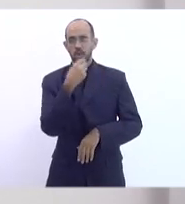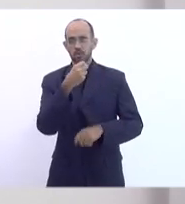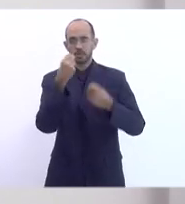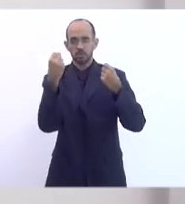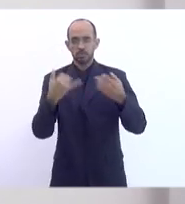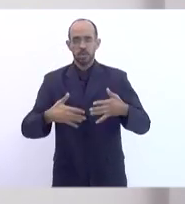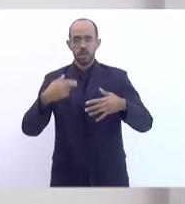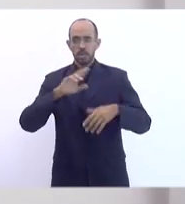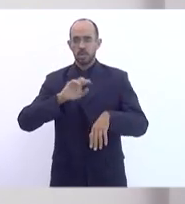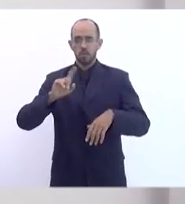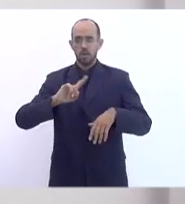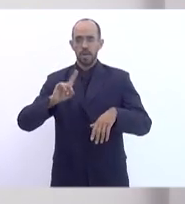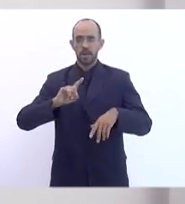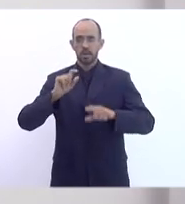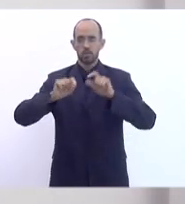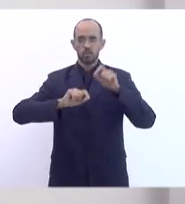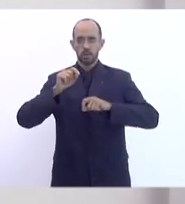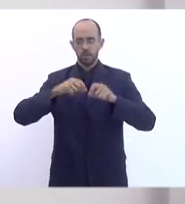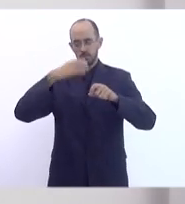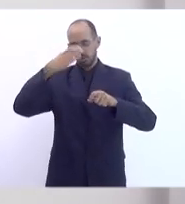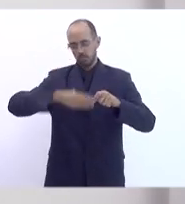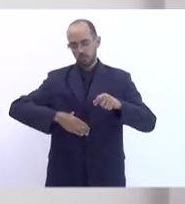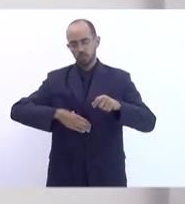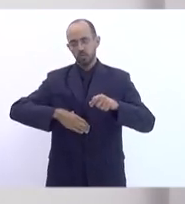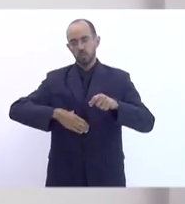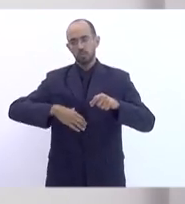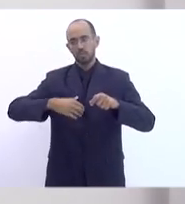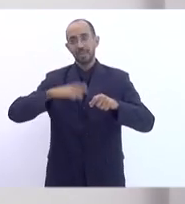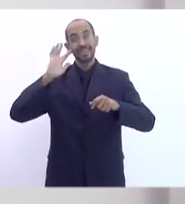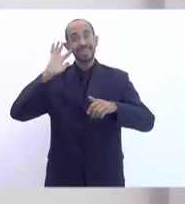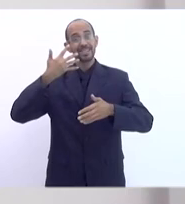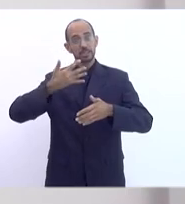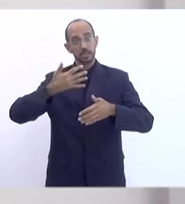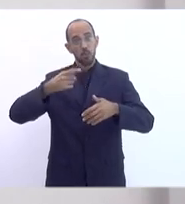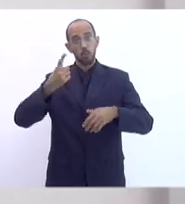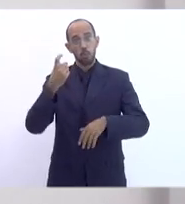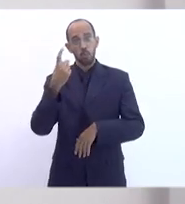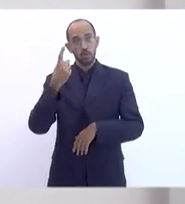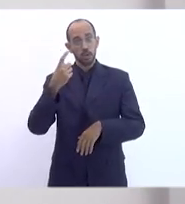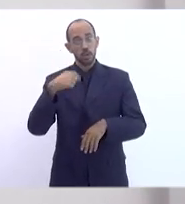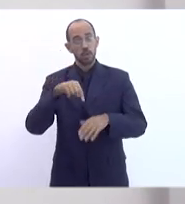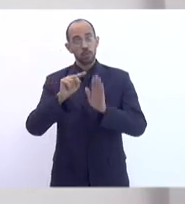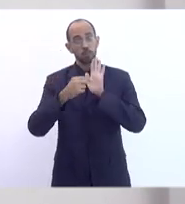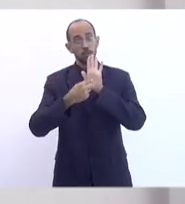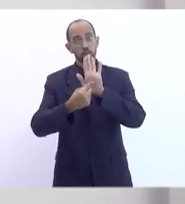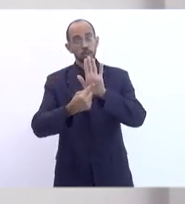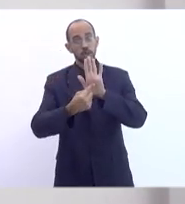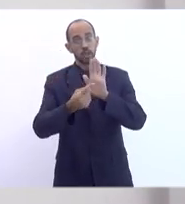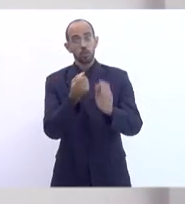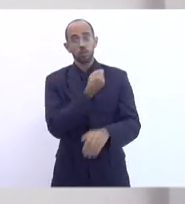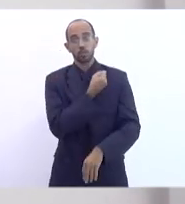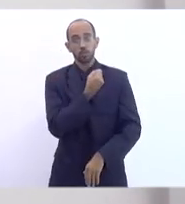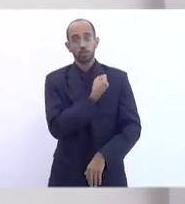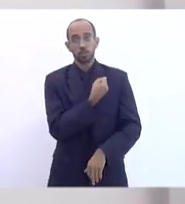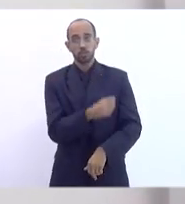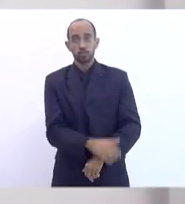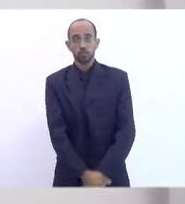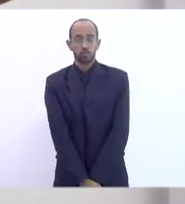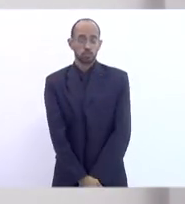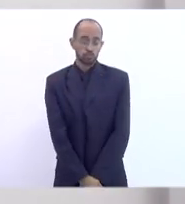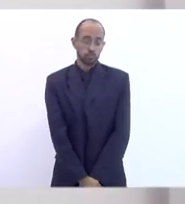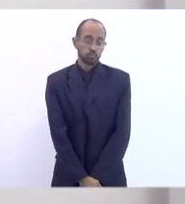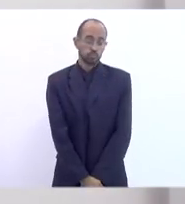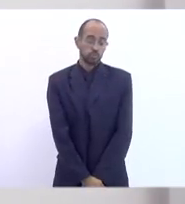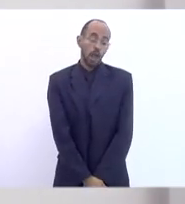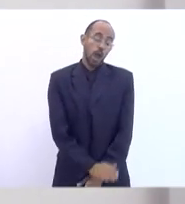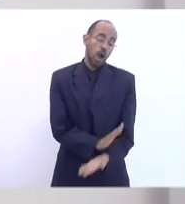não era uma posição unânime eu mostrei com números eu sou esfera técnica olha